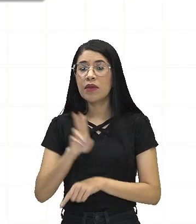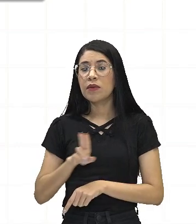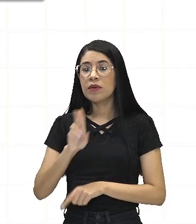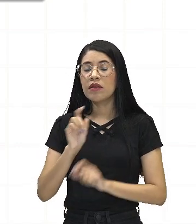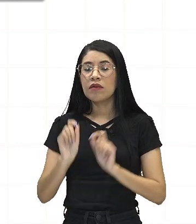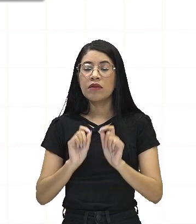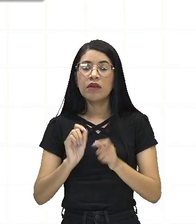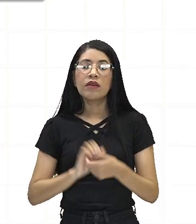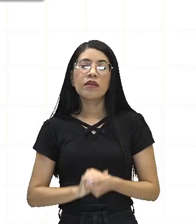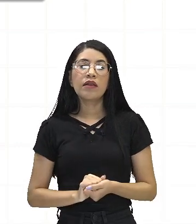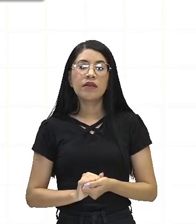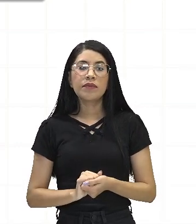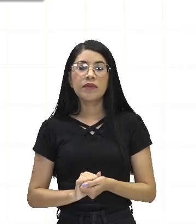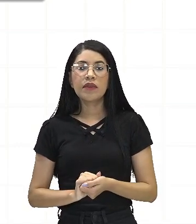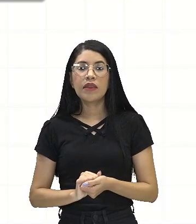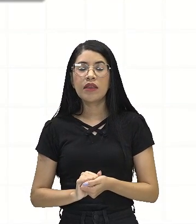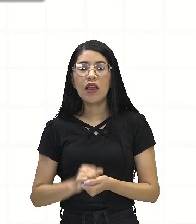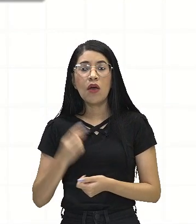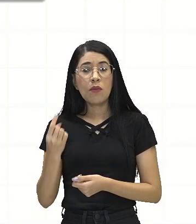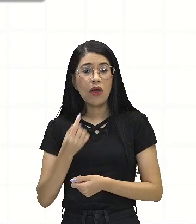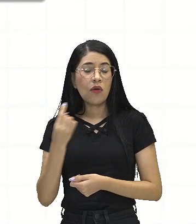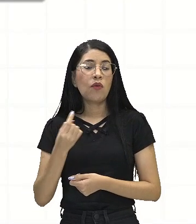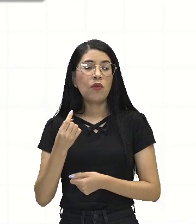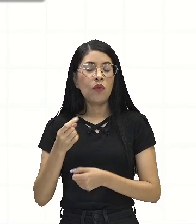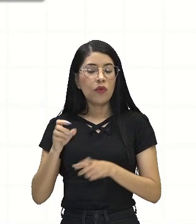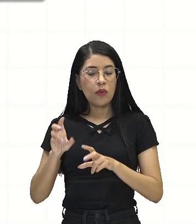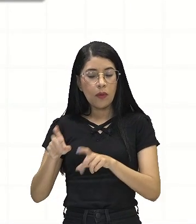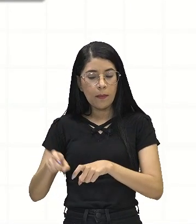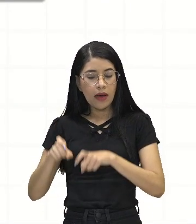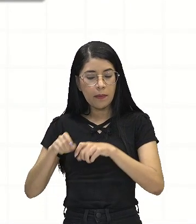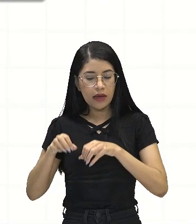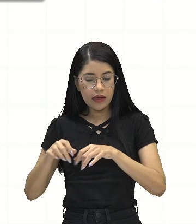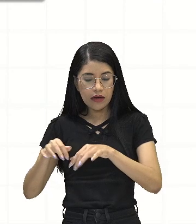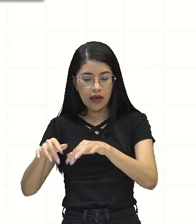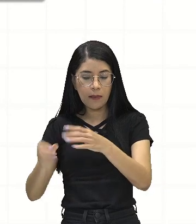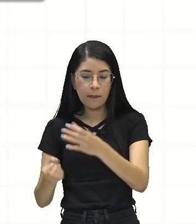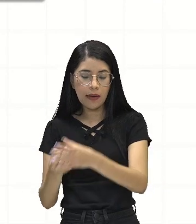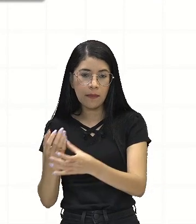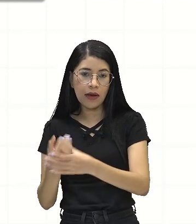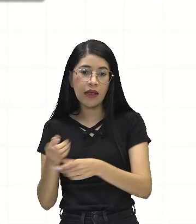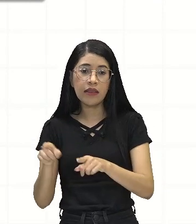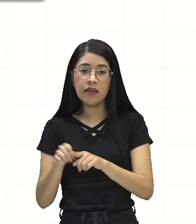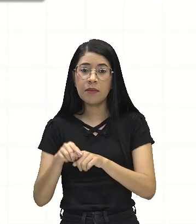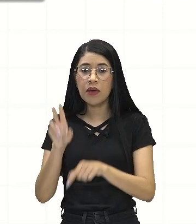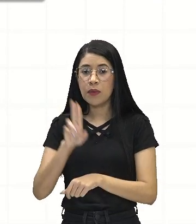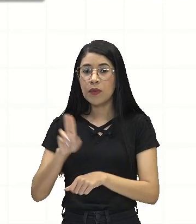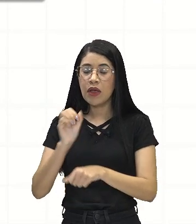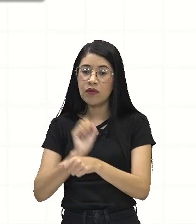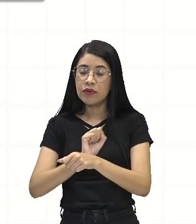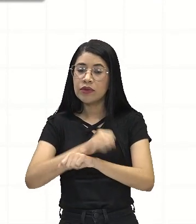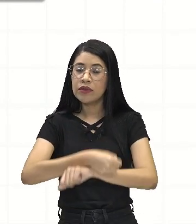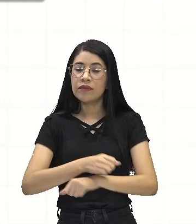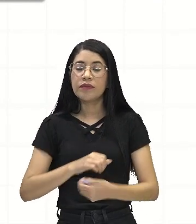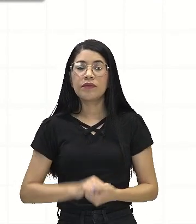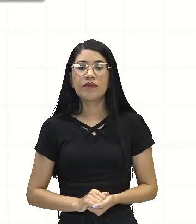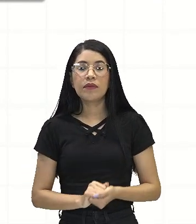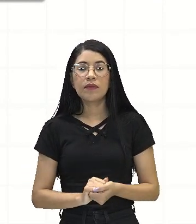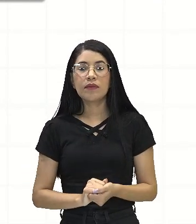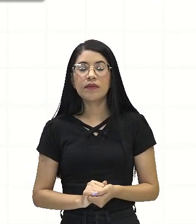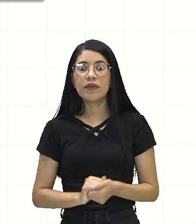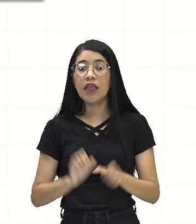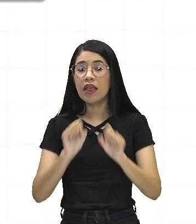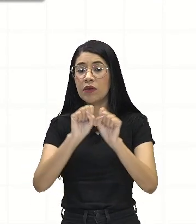também que são comemoradas, tá bom? Vamos agora ao cultivo do café. No século XIX, nós temos